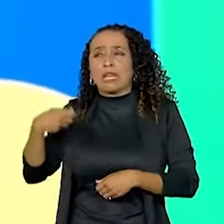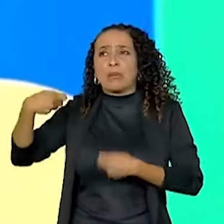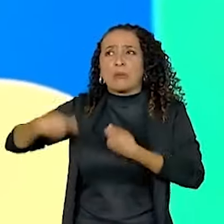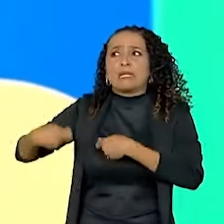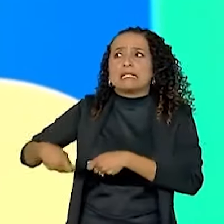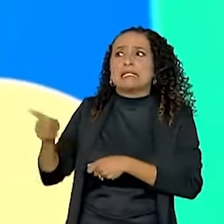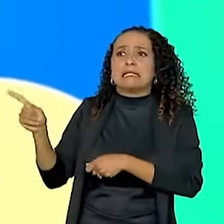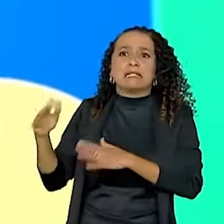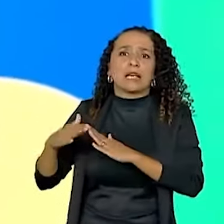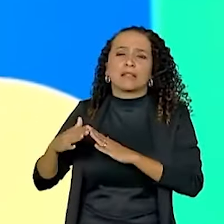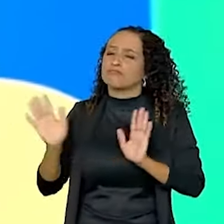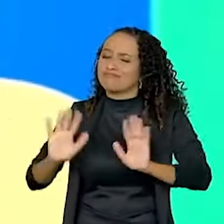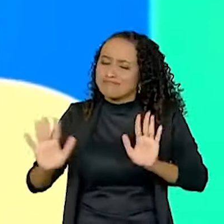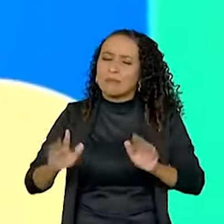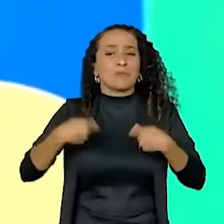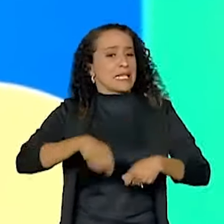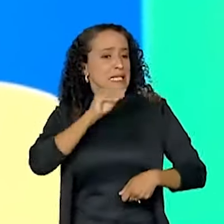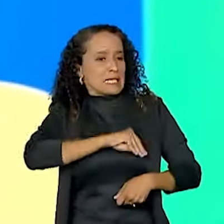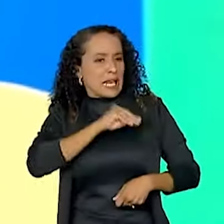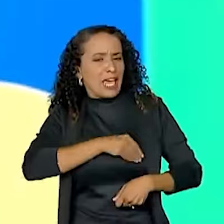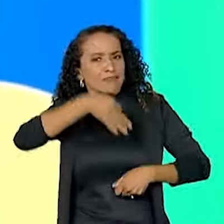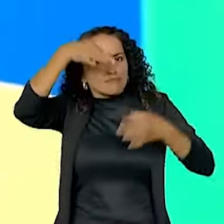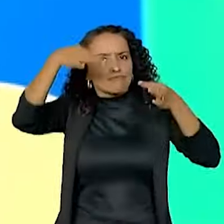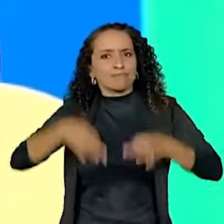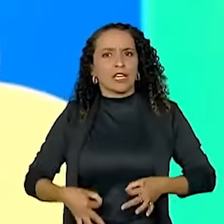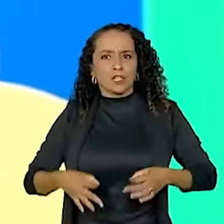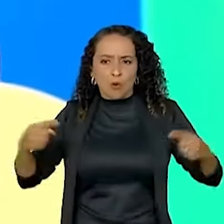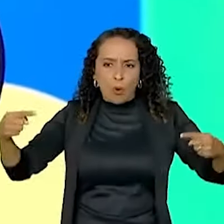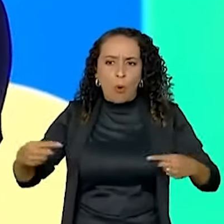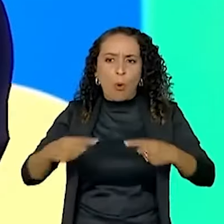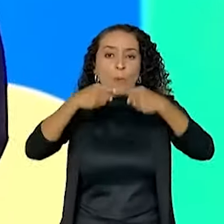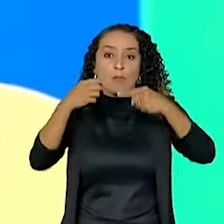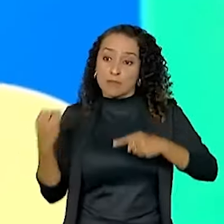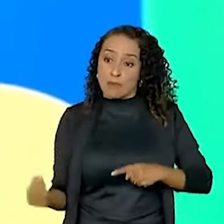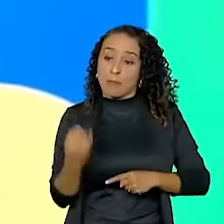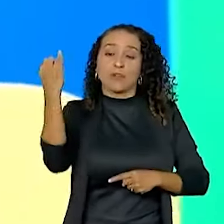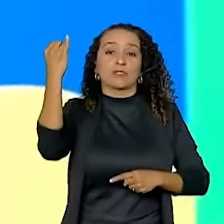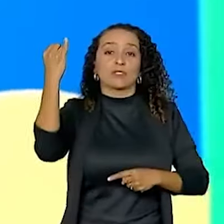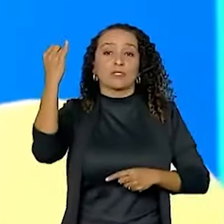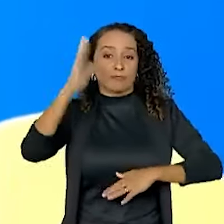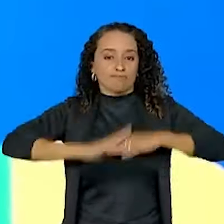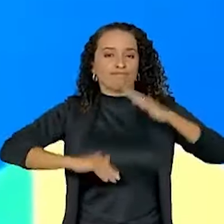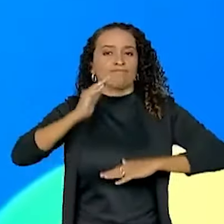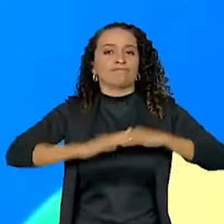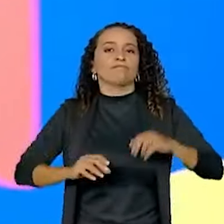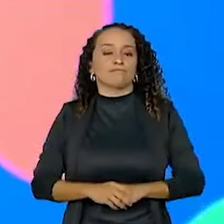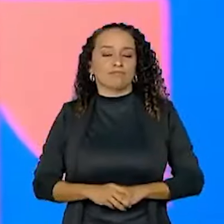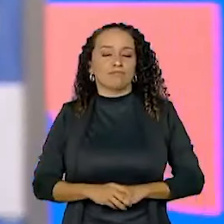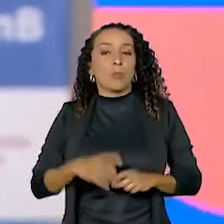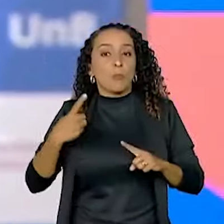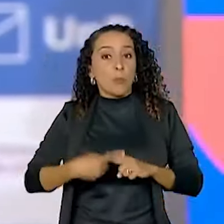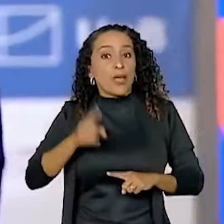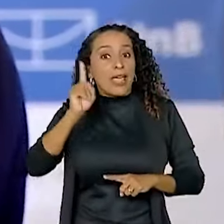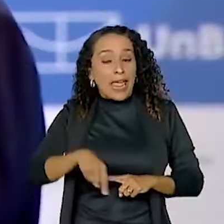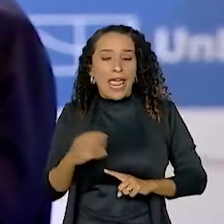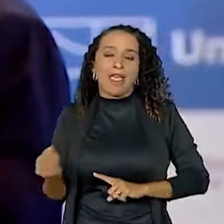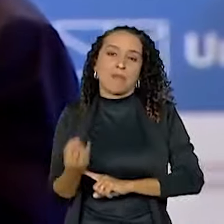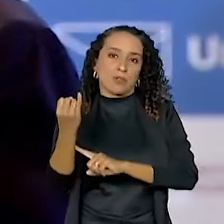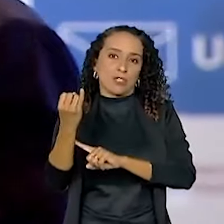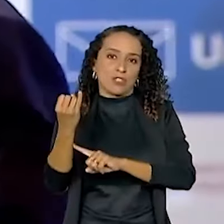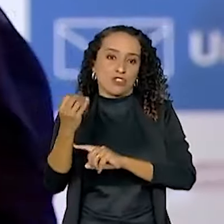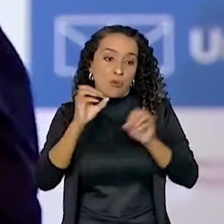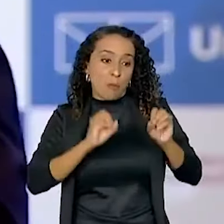ganhar um salário digno de acordo com a importância da profissão. Porque se ele é importante para educar os